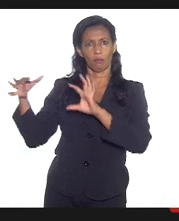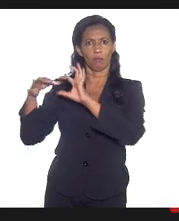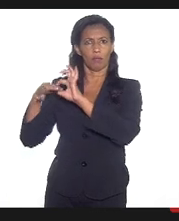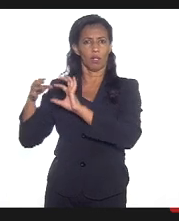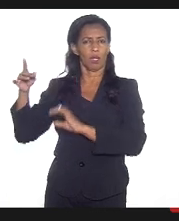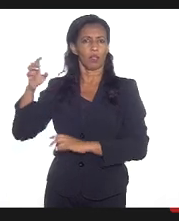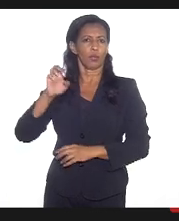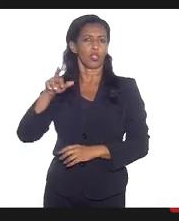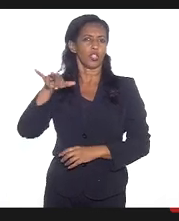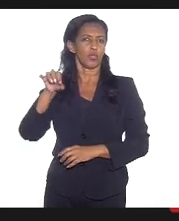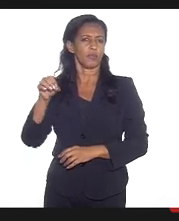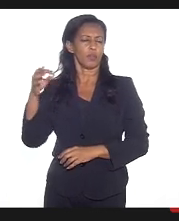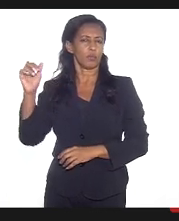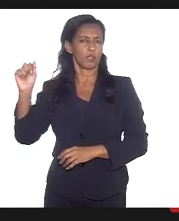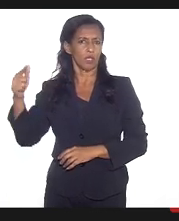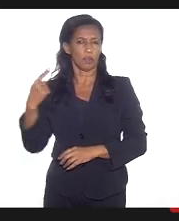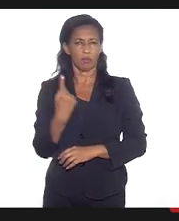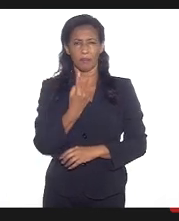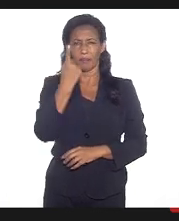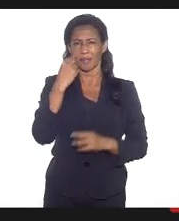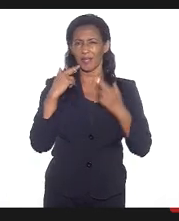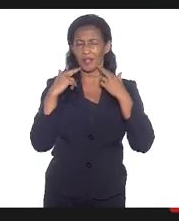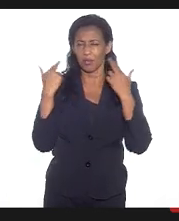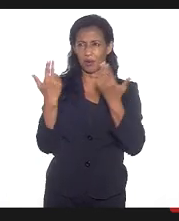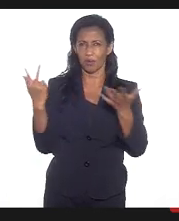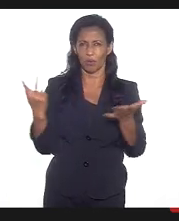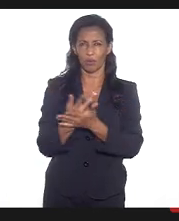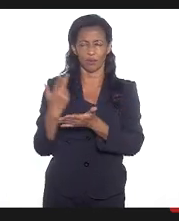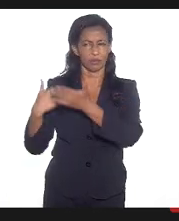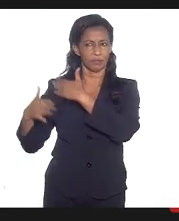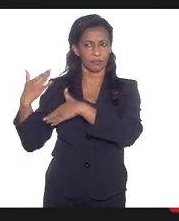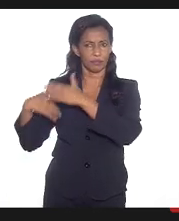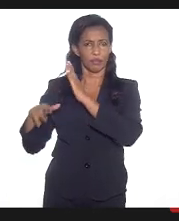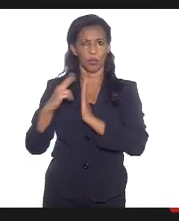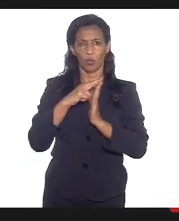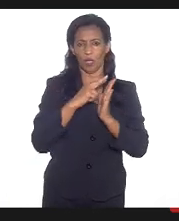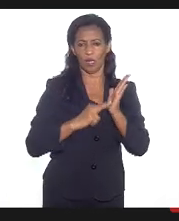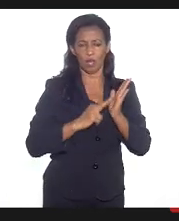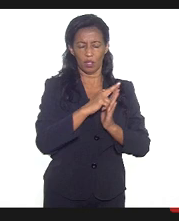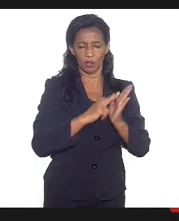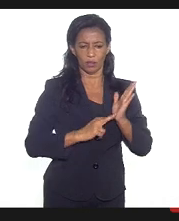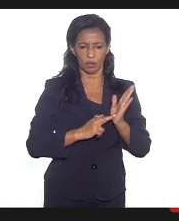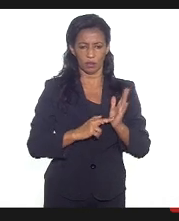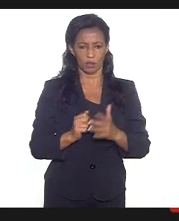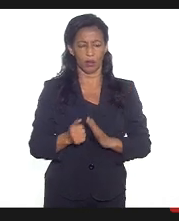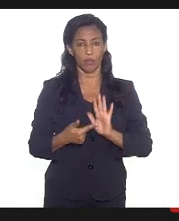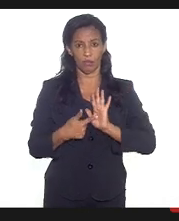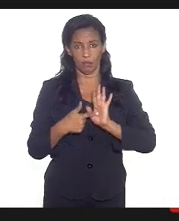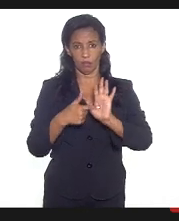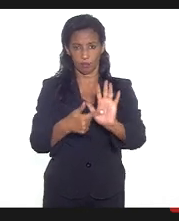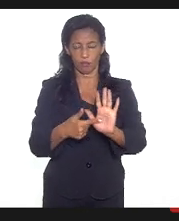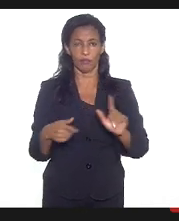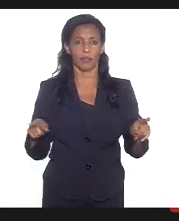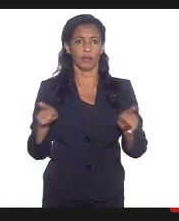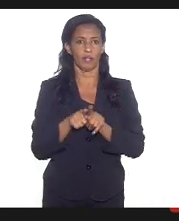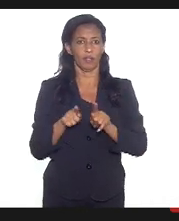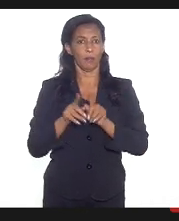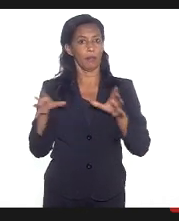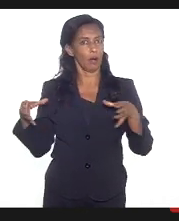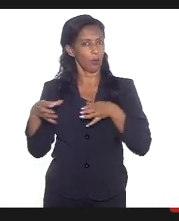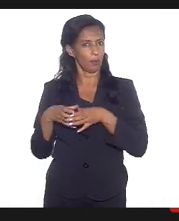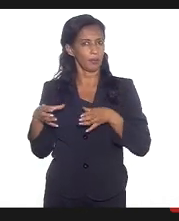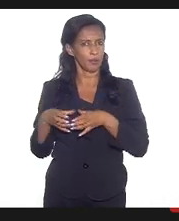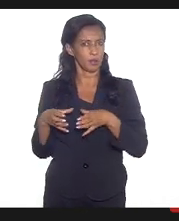logo numa das primeiras reuniões que nós fizemos, no relatório, né, que foi apresentado também para a